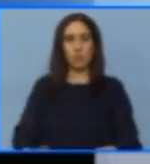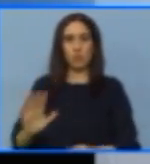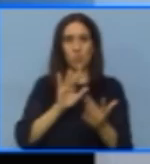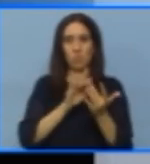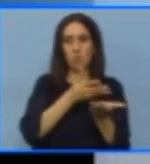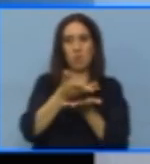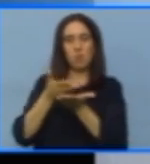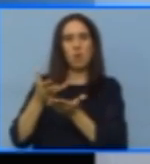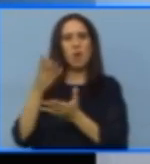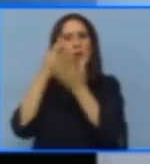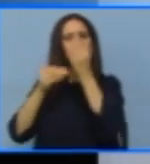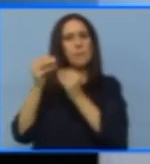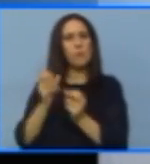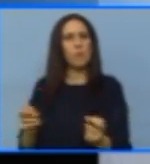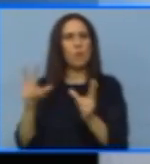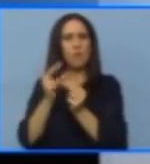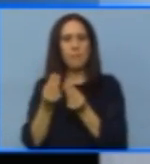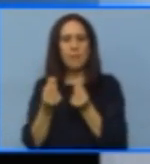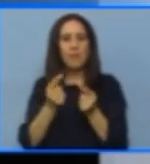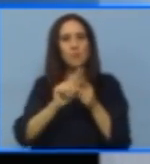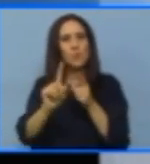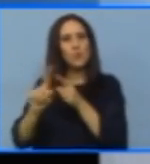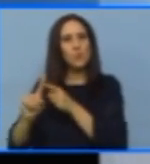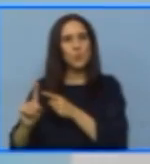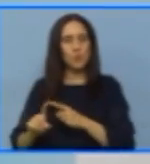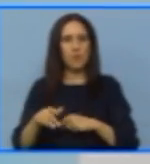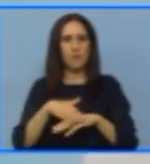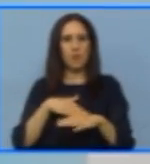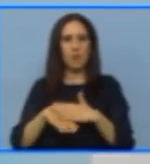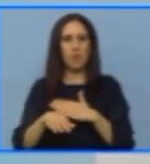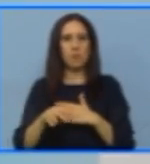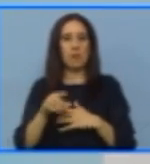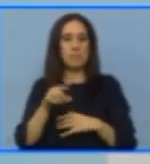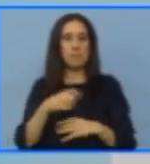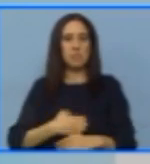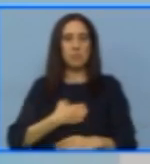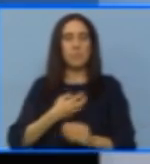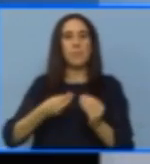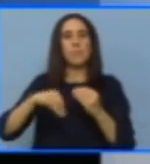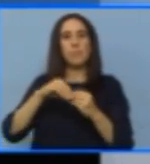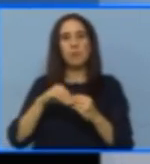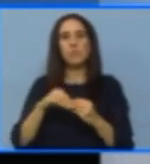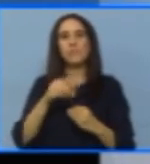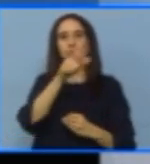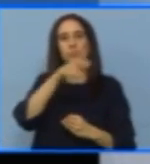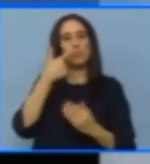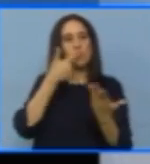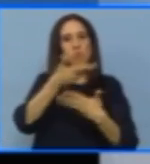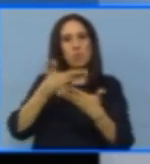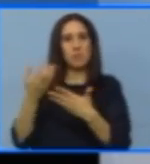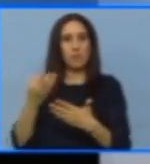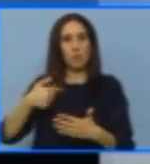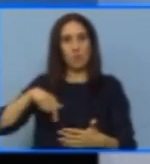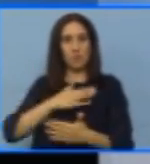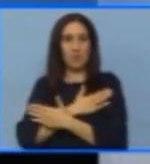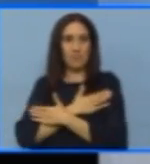aprendemos coisas novas que são feitas de maneiras diferentes e é esse sentimento e também o facto de conhecermos outras pessoas, porque realmente nós fazemos